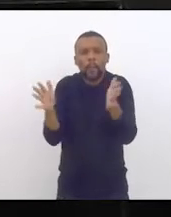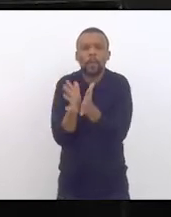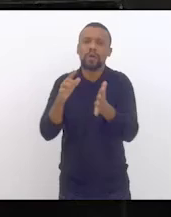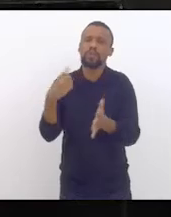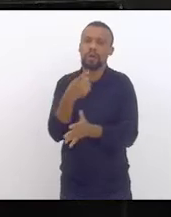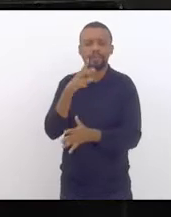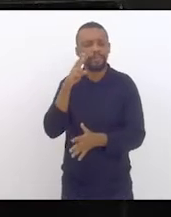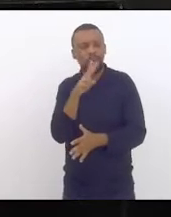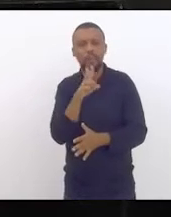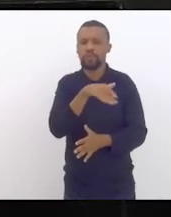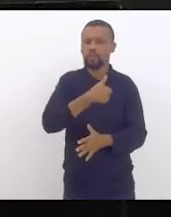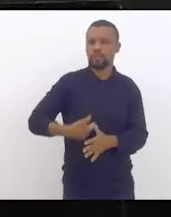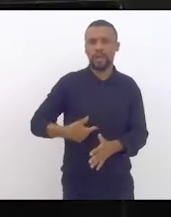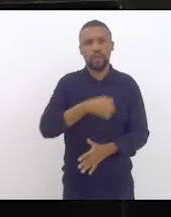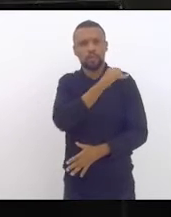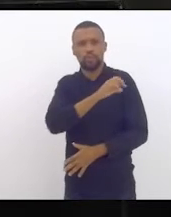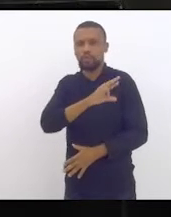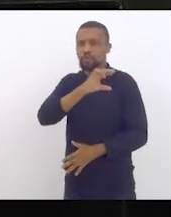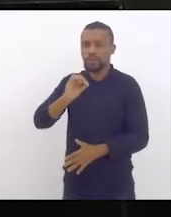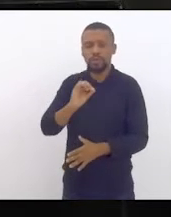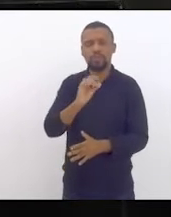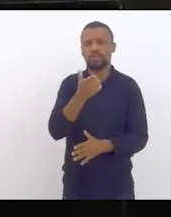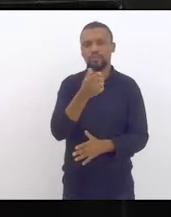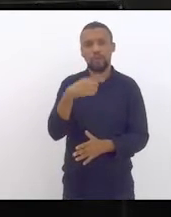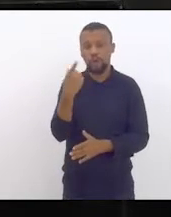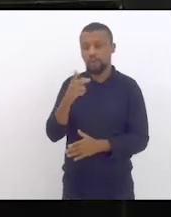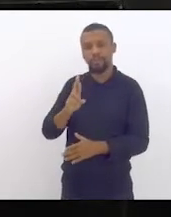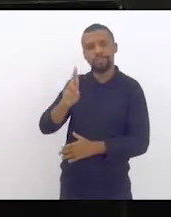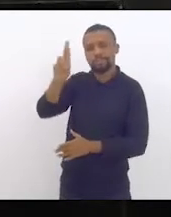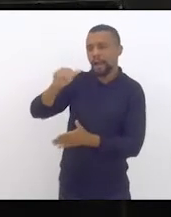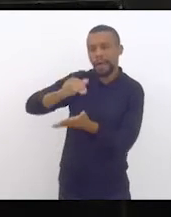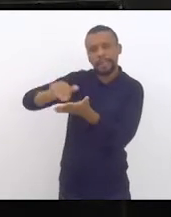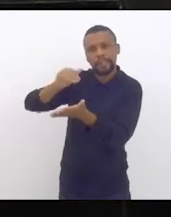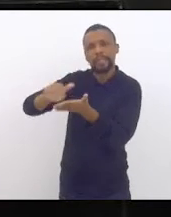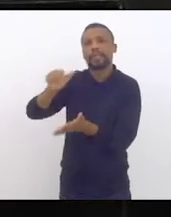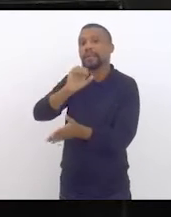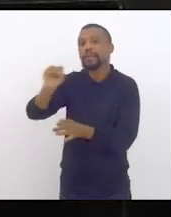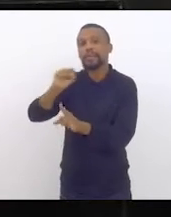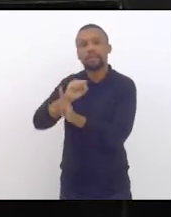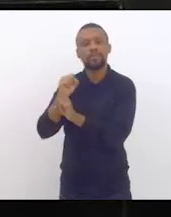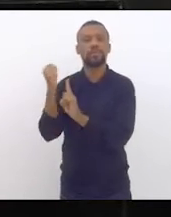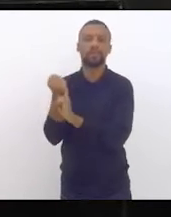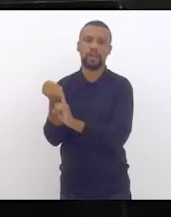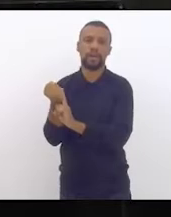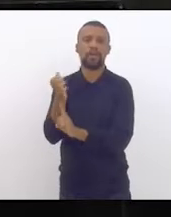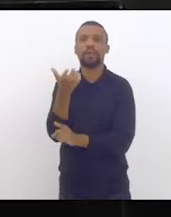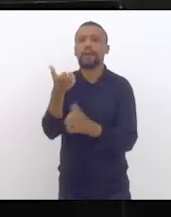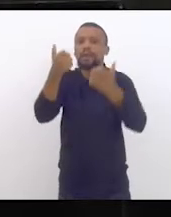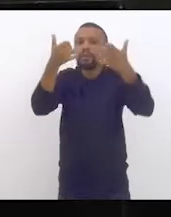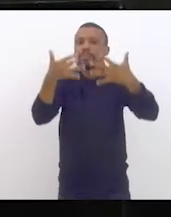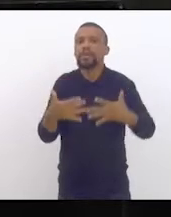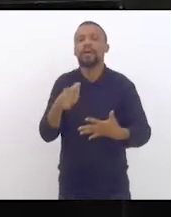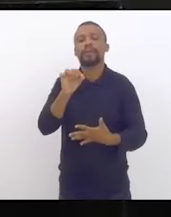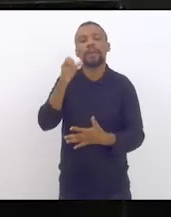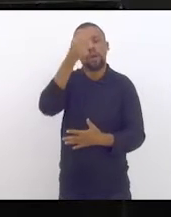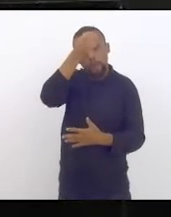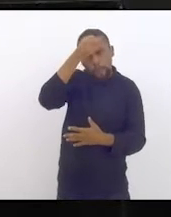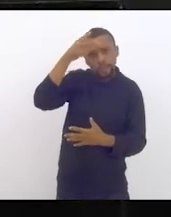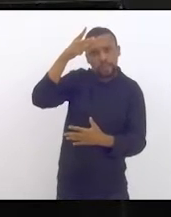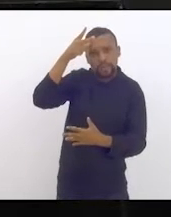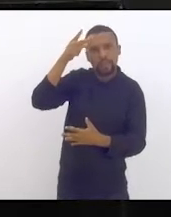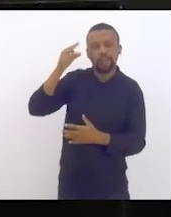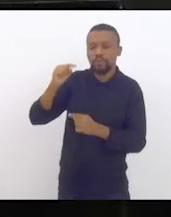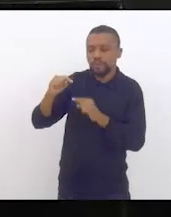nós vemos o nosso estado que é Assistência Social eu quero aqui dizer que o município